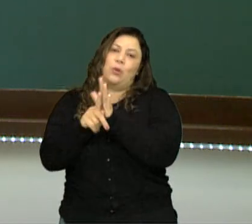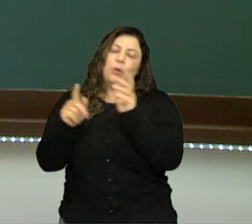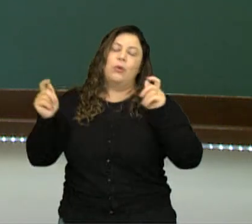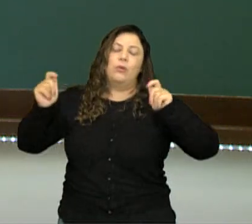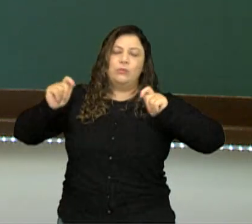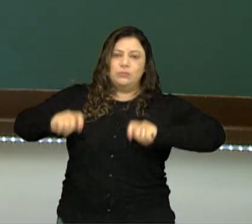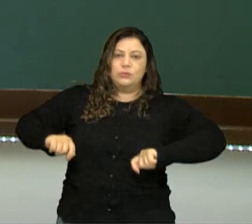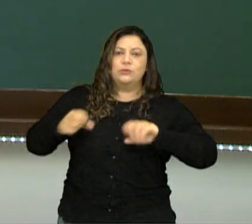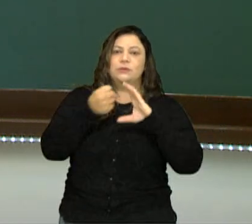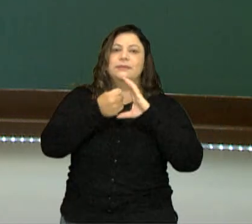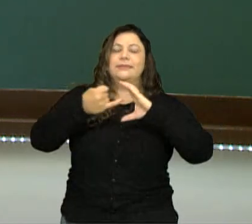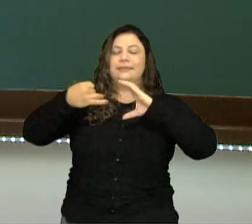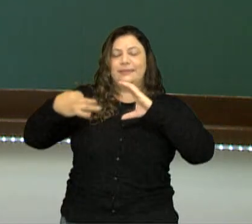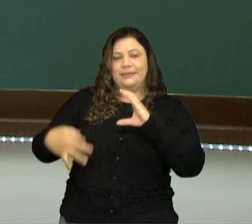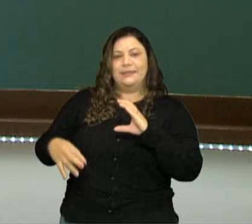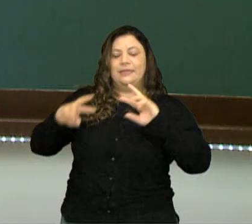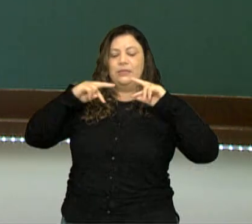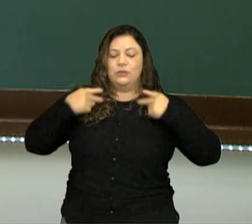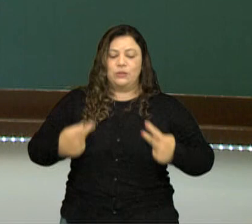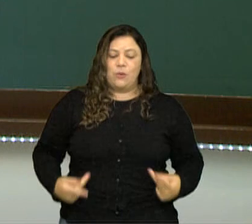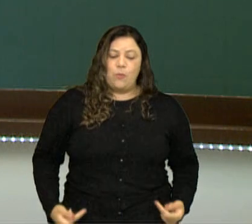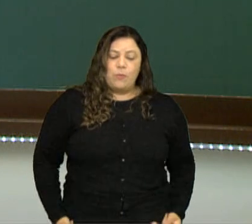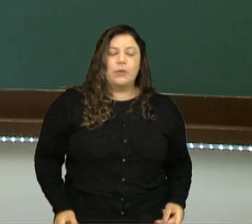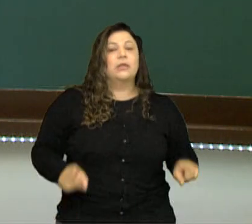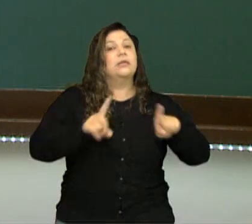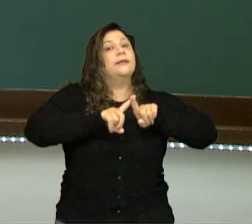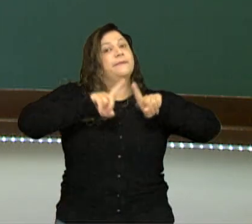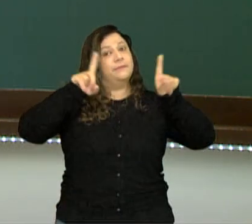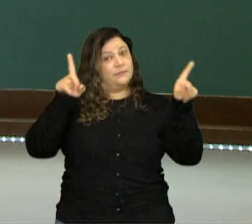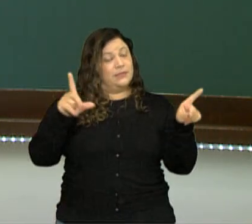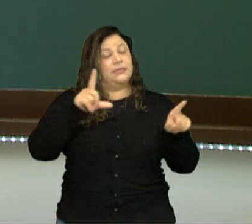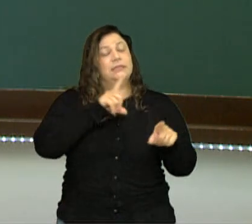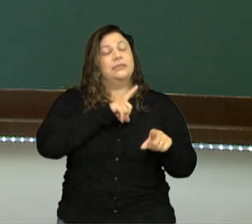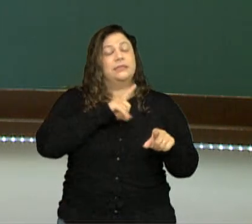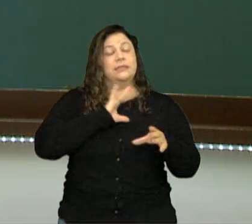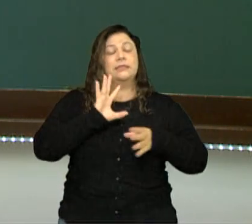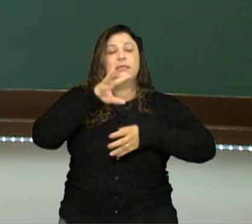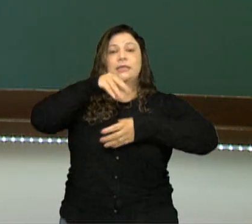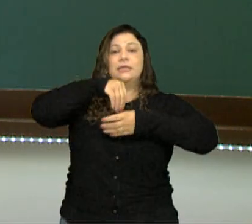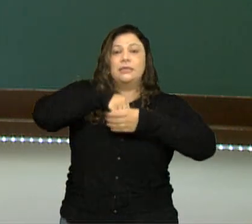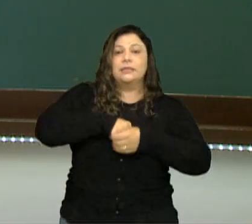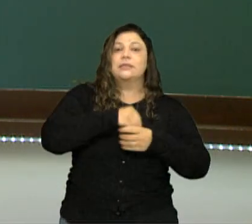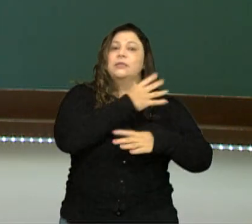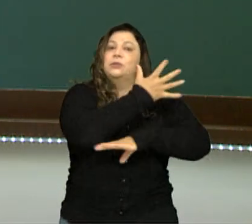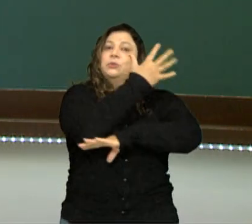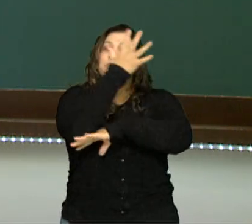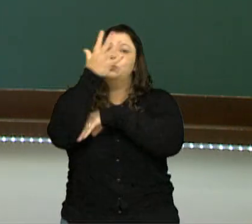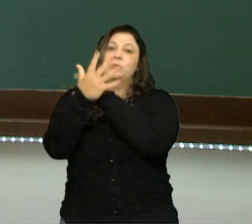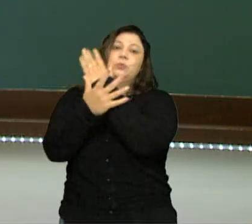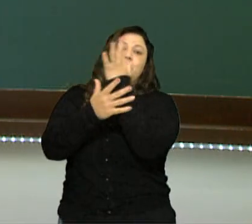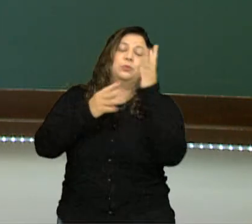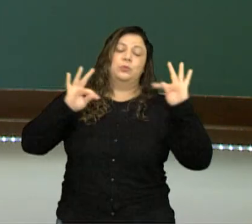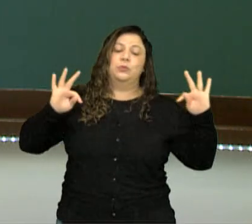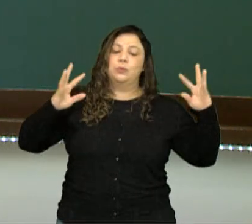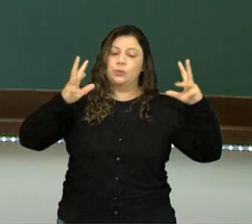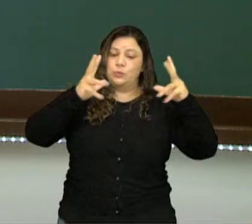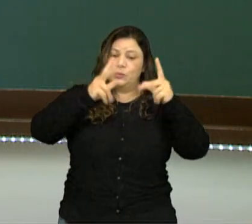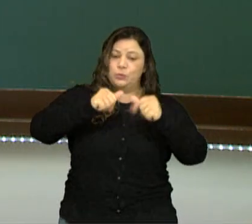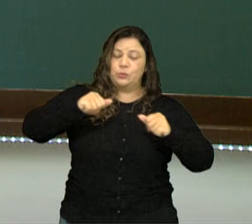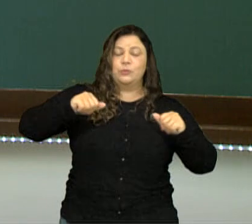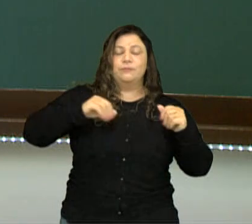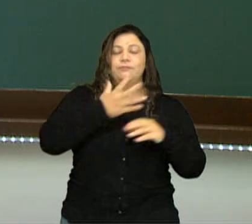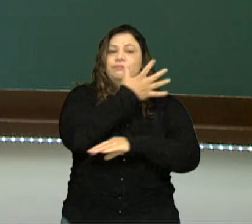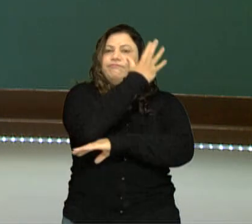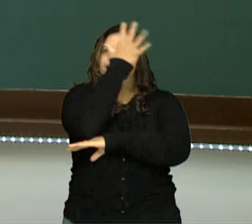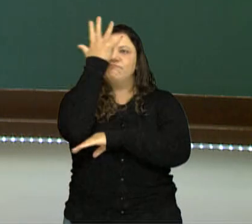mais características humanas, mas tendo aí uma participação no próprio mundo. Deus e